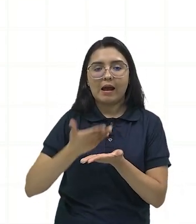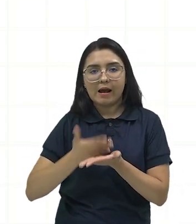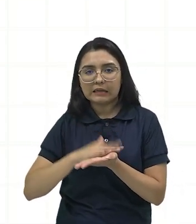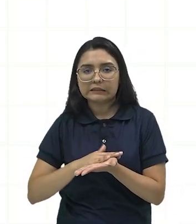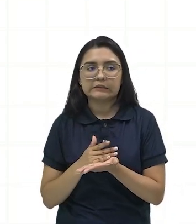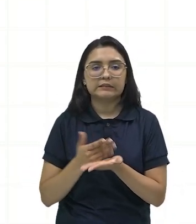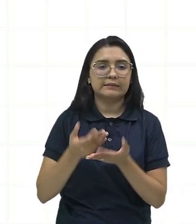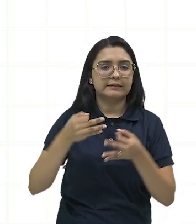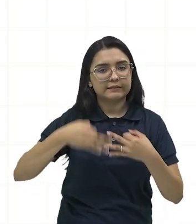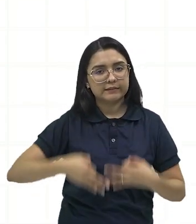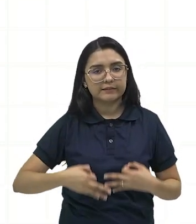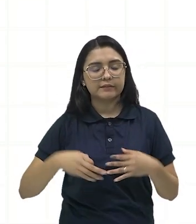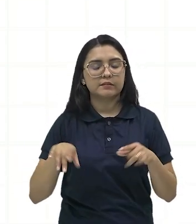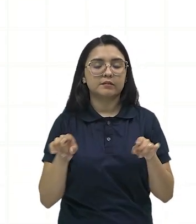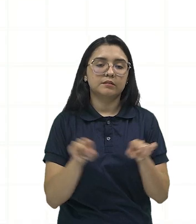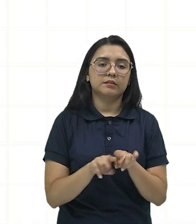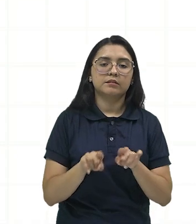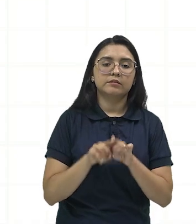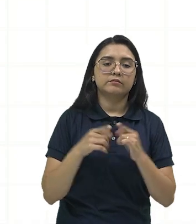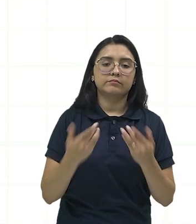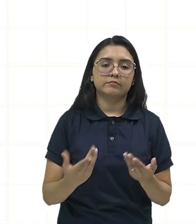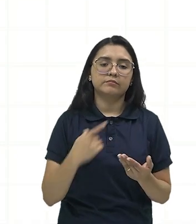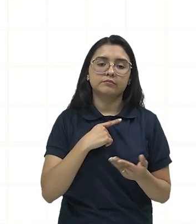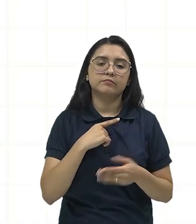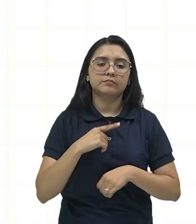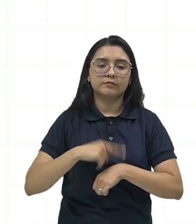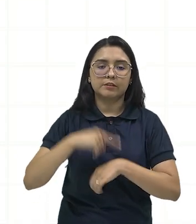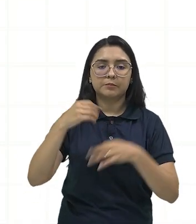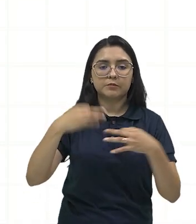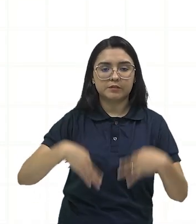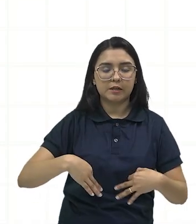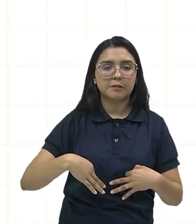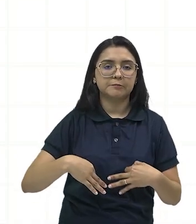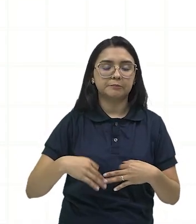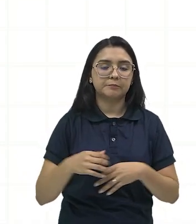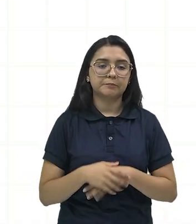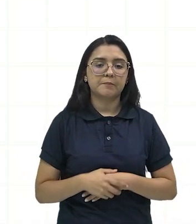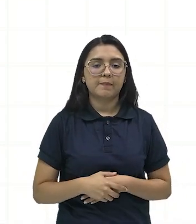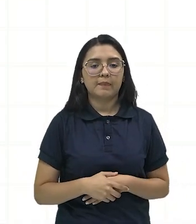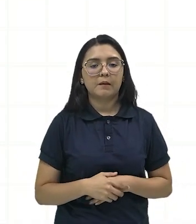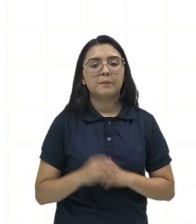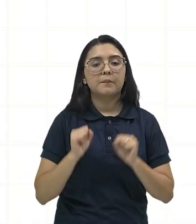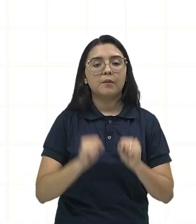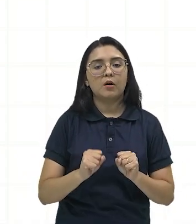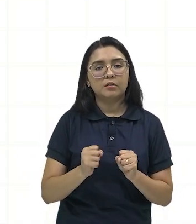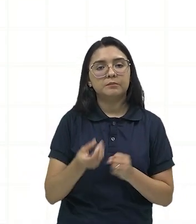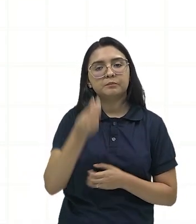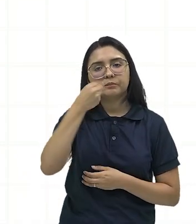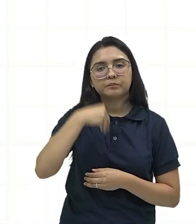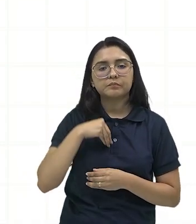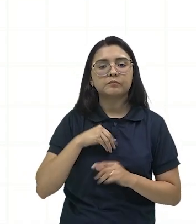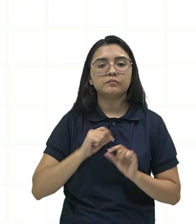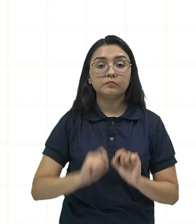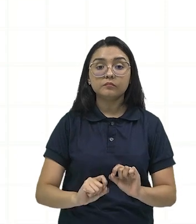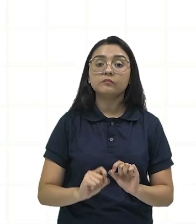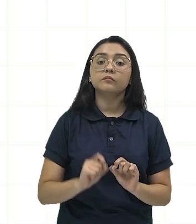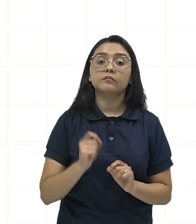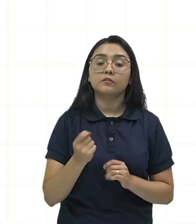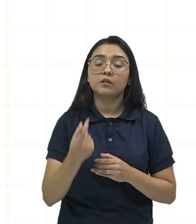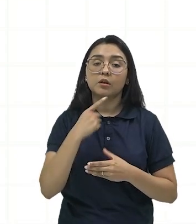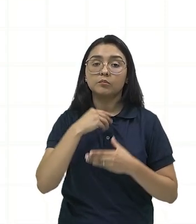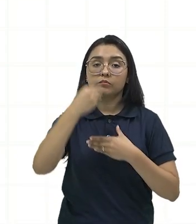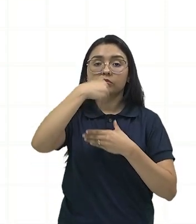manipulou corretamente essa carne, né, não deixou que ela fosse bem preparada, pode ingerir esses ovos e dentro